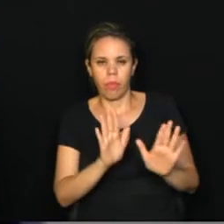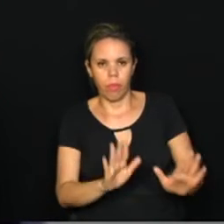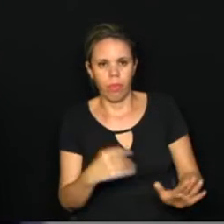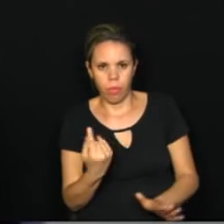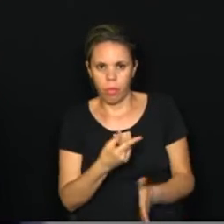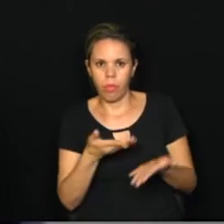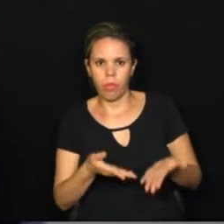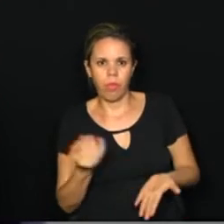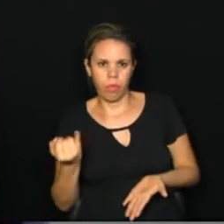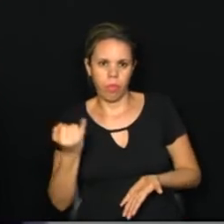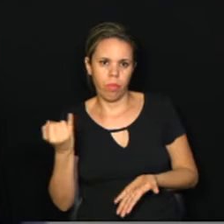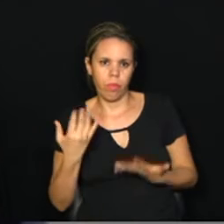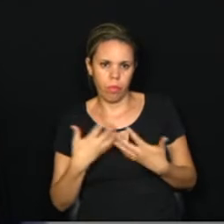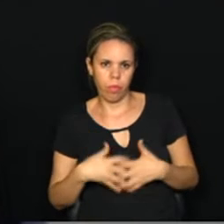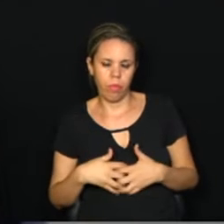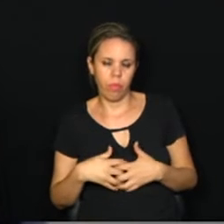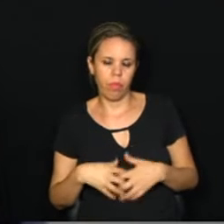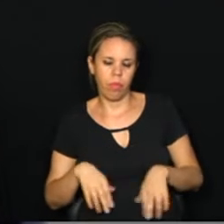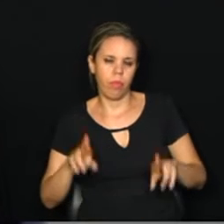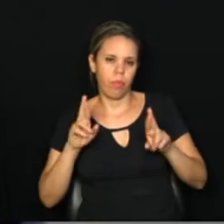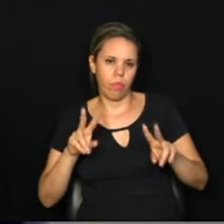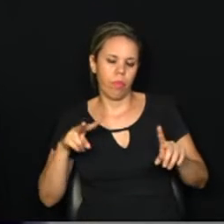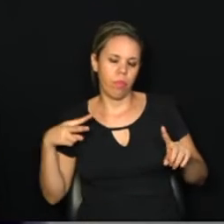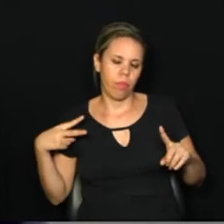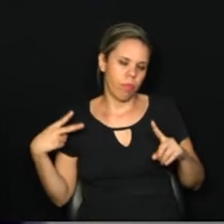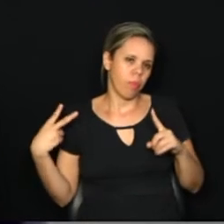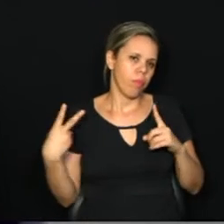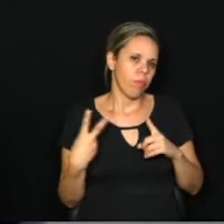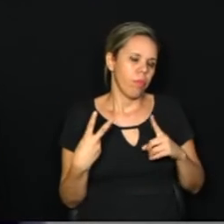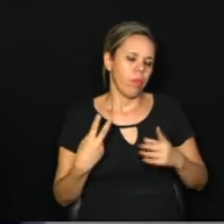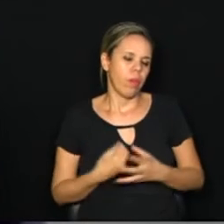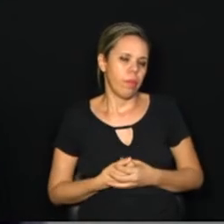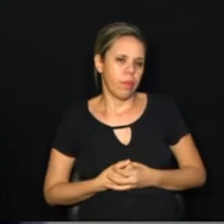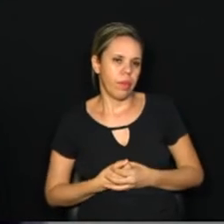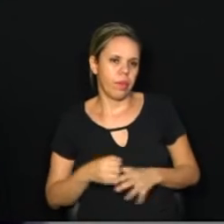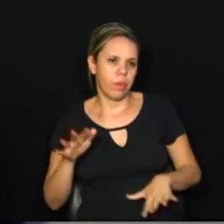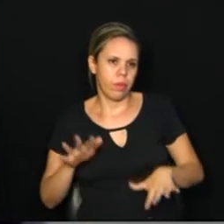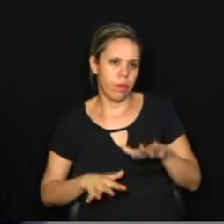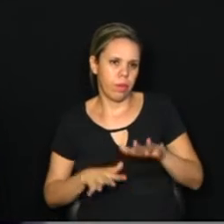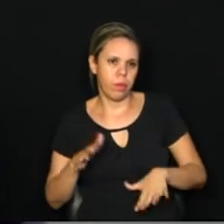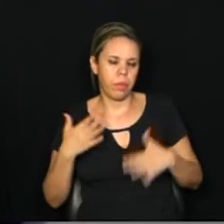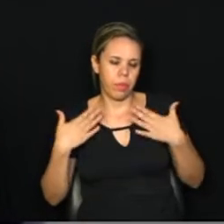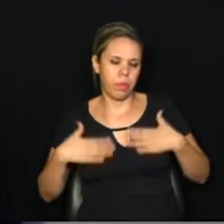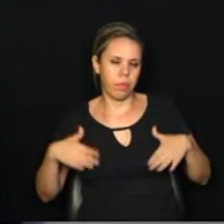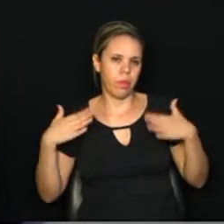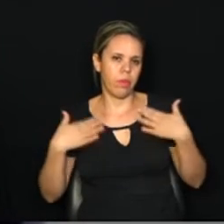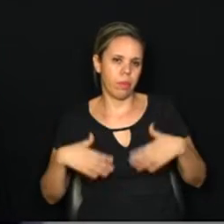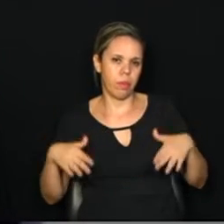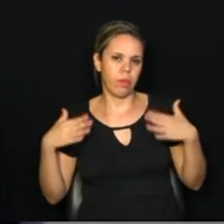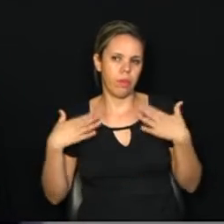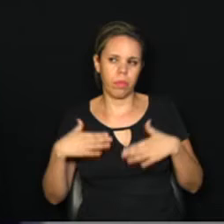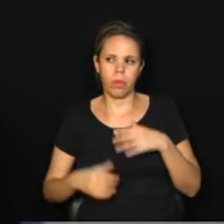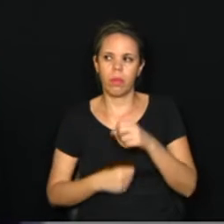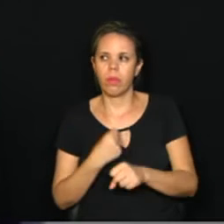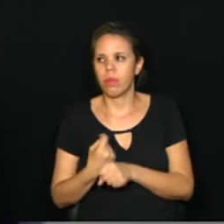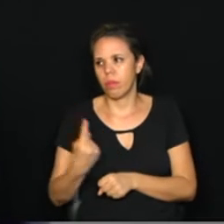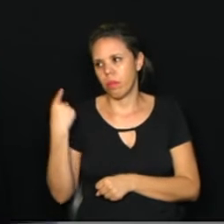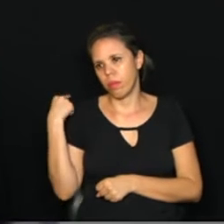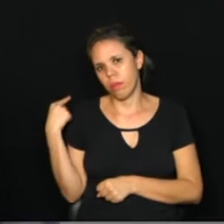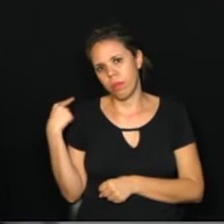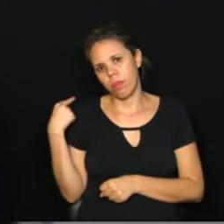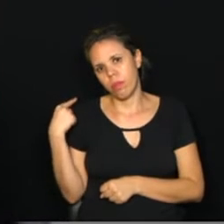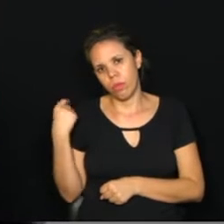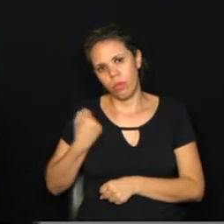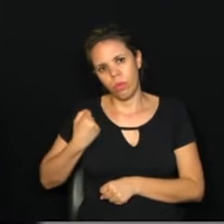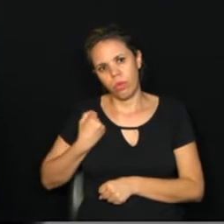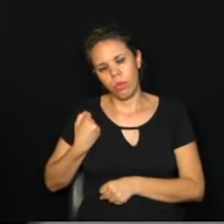nós ela reflete. E a nossa expectativa é que talvez seja mais tranquilo do que o ano passado. O ano passado, e os números,